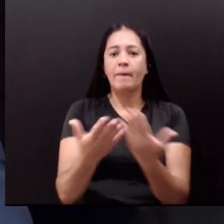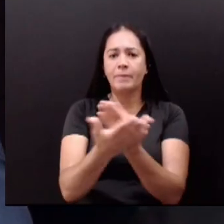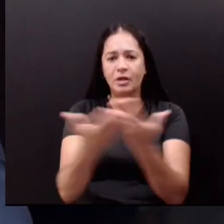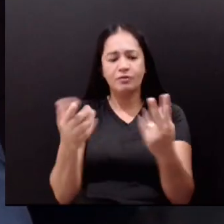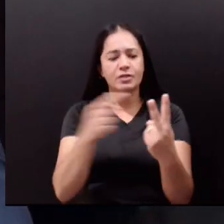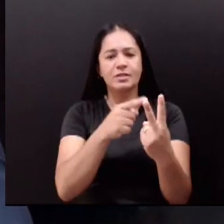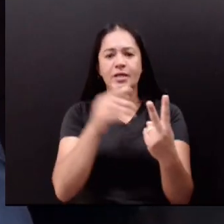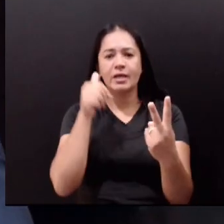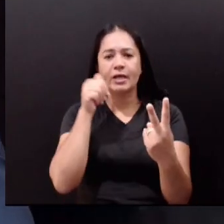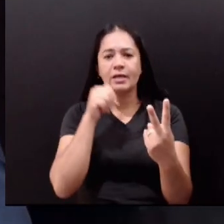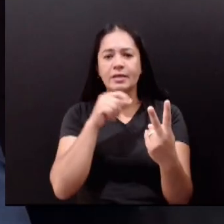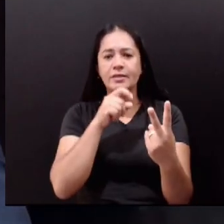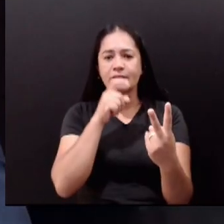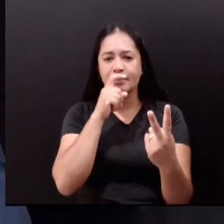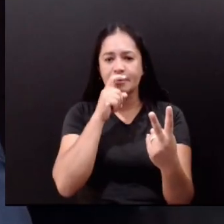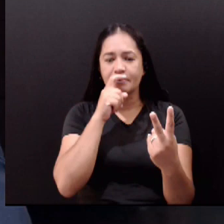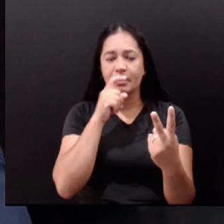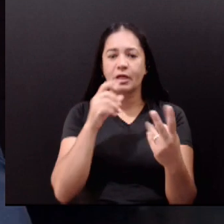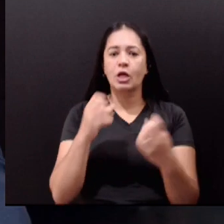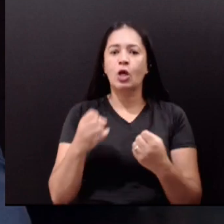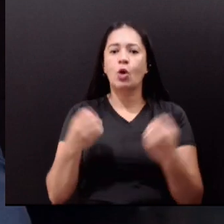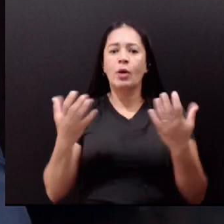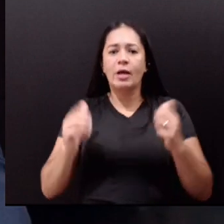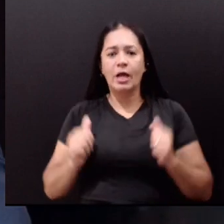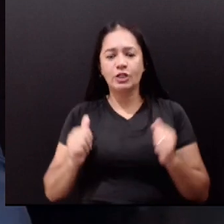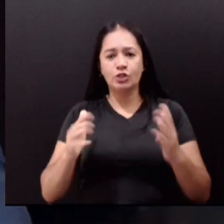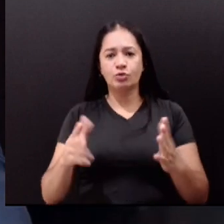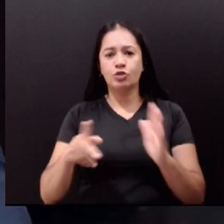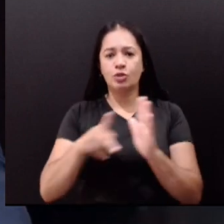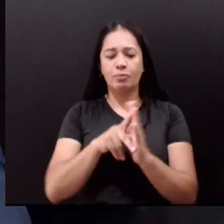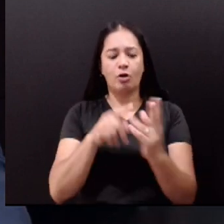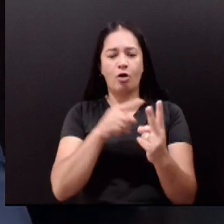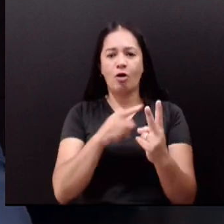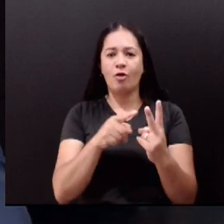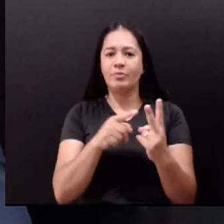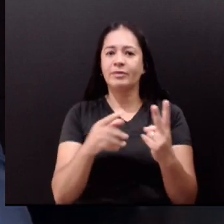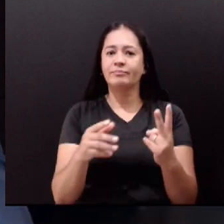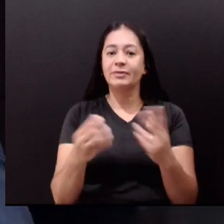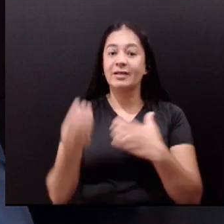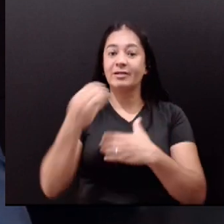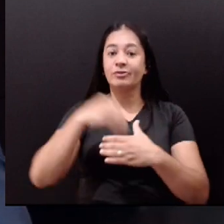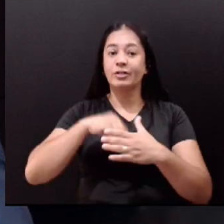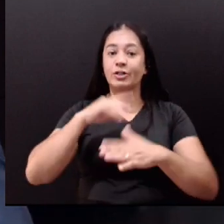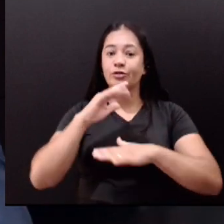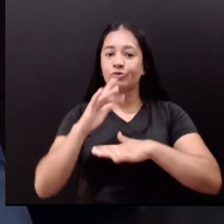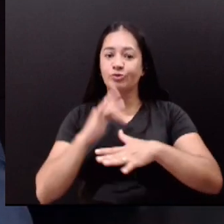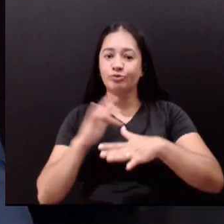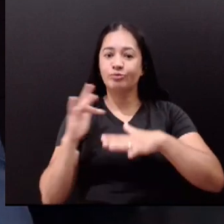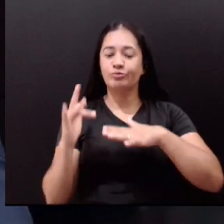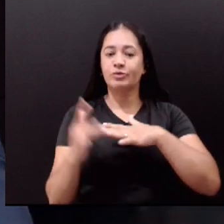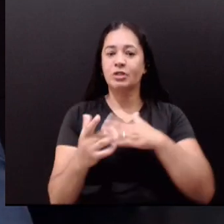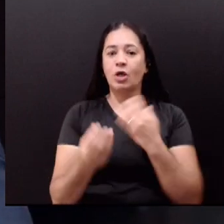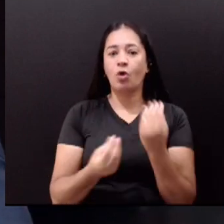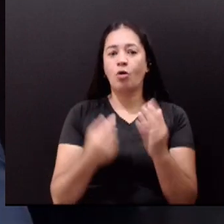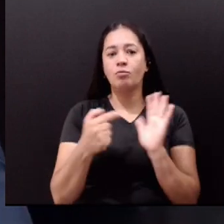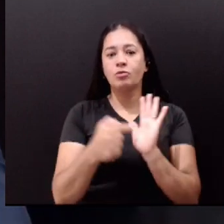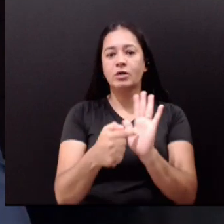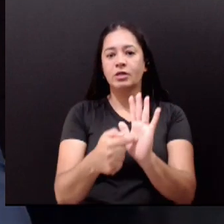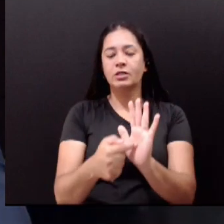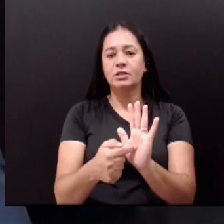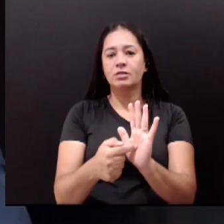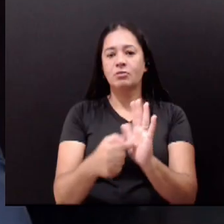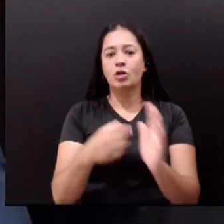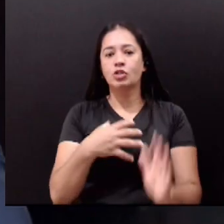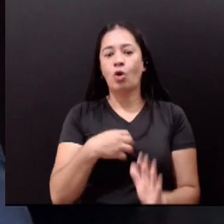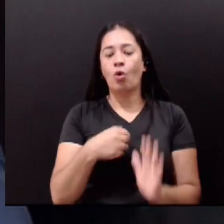Quais são as atitudes que os pais têm nas redes sociais, né? Como que eles mostram a sua civilidade dentro das redes sociais